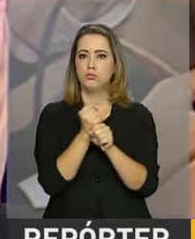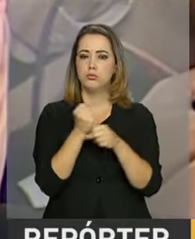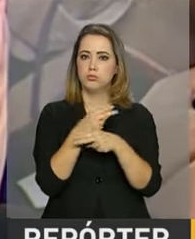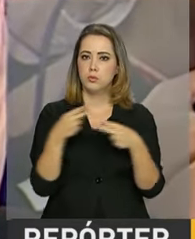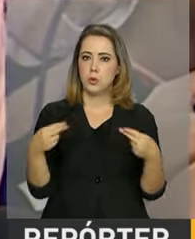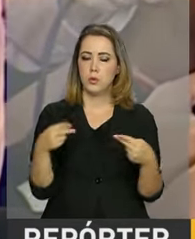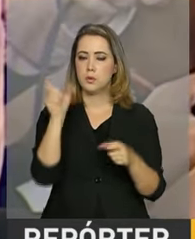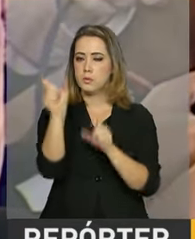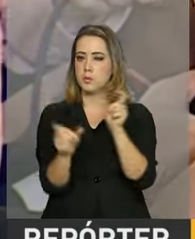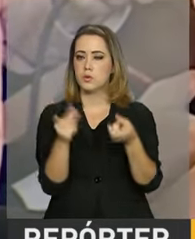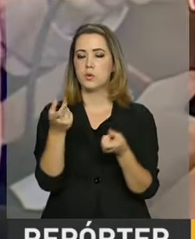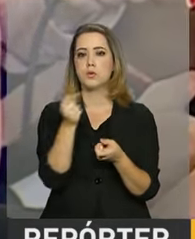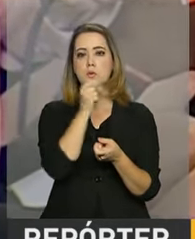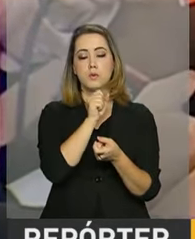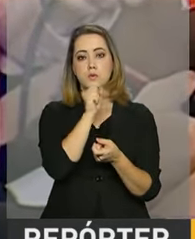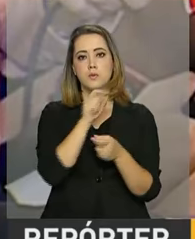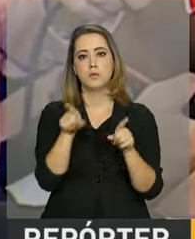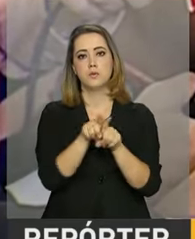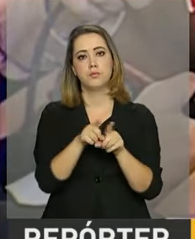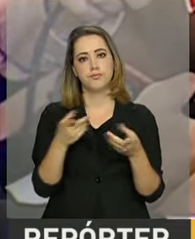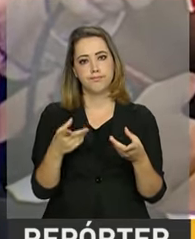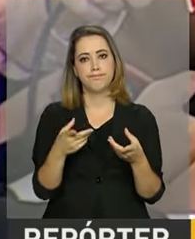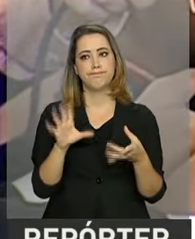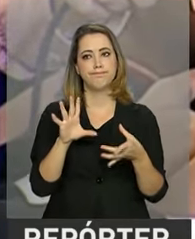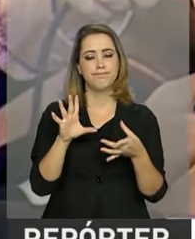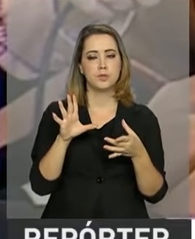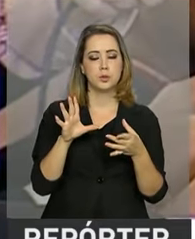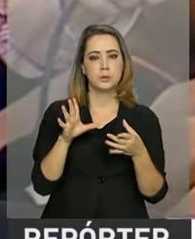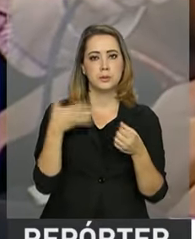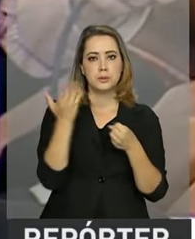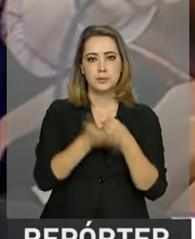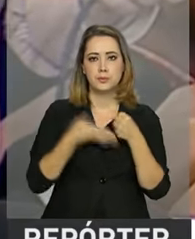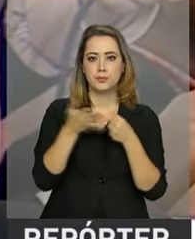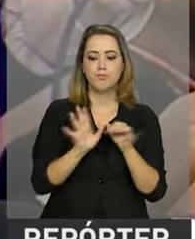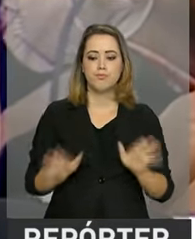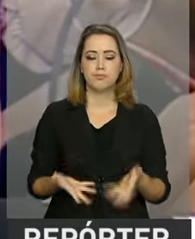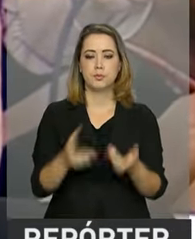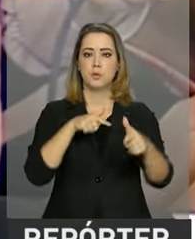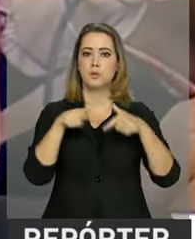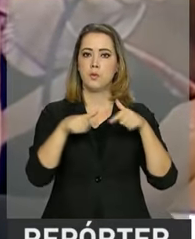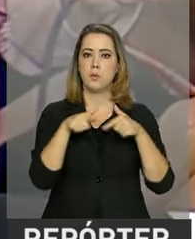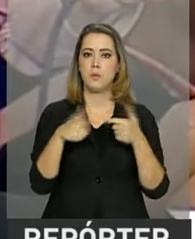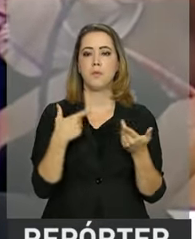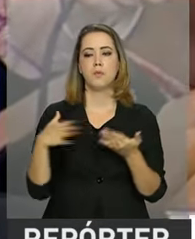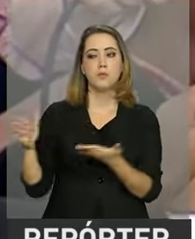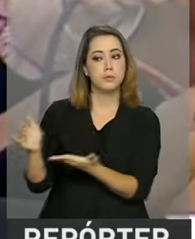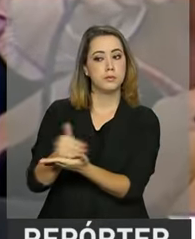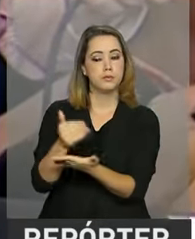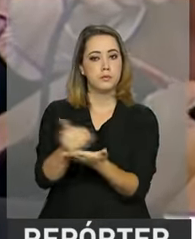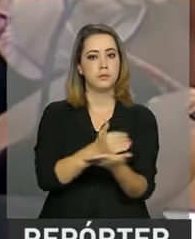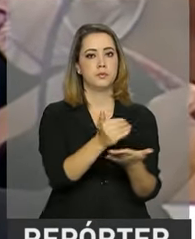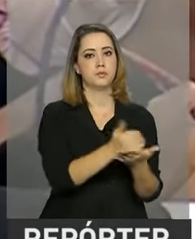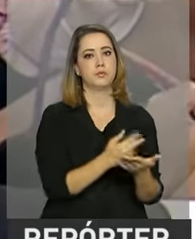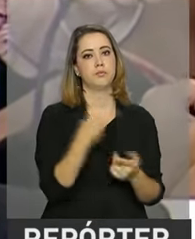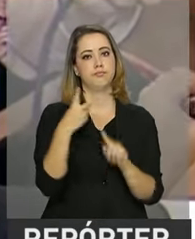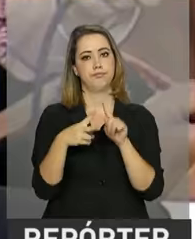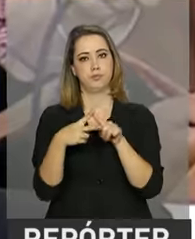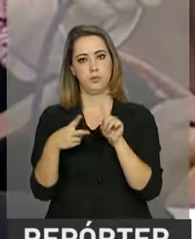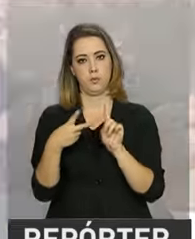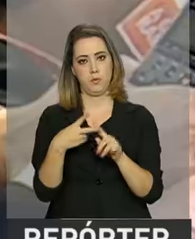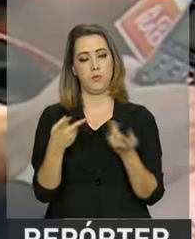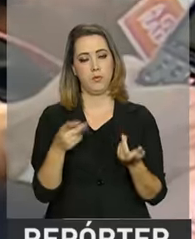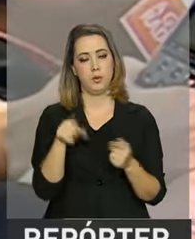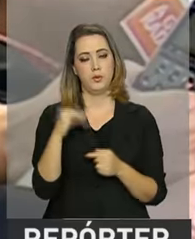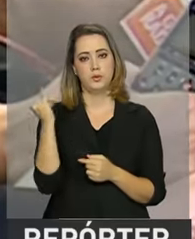envelhecimento populacional, mas também tem uma questão conjuntural, né? A geração de empregos influencia a arrecadação previdenciária. Os dois elementos